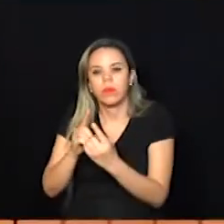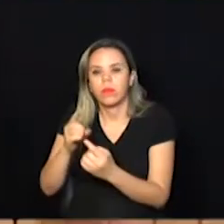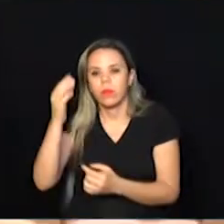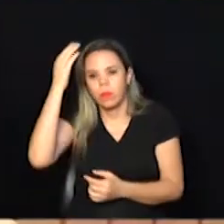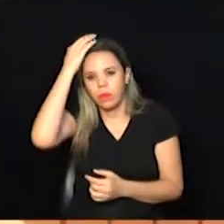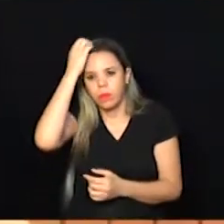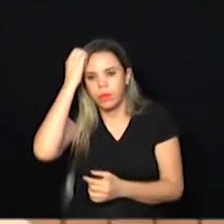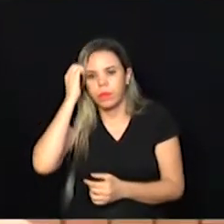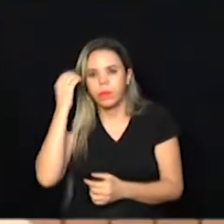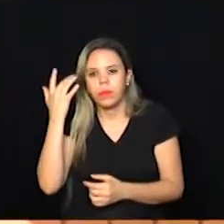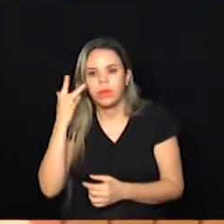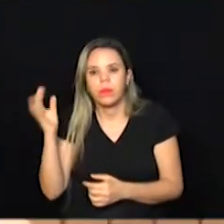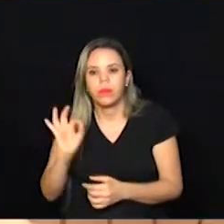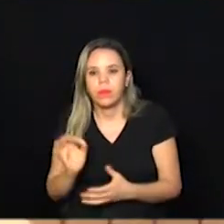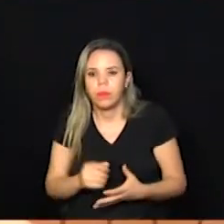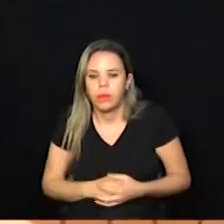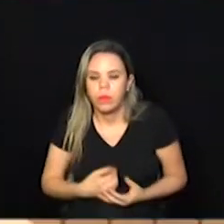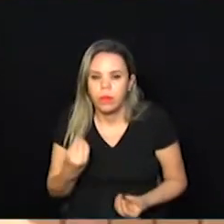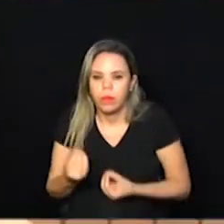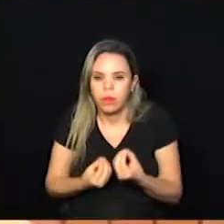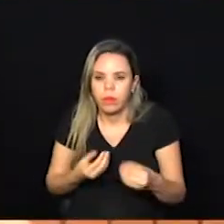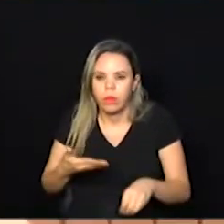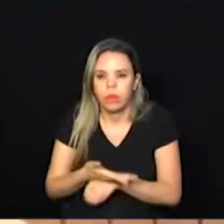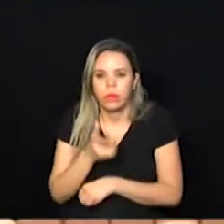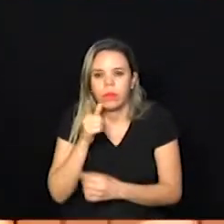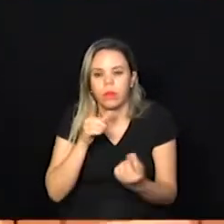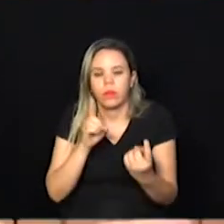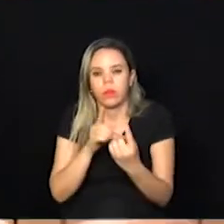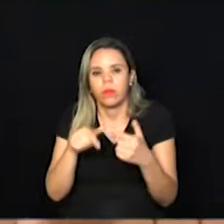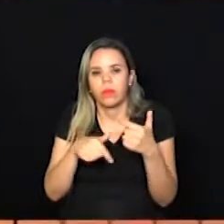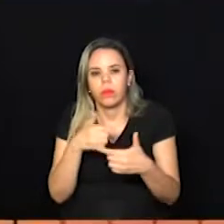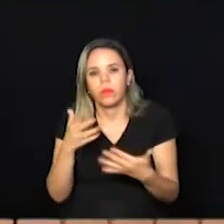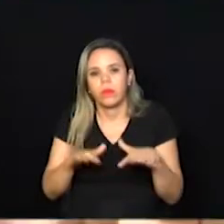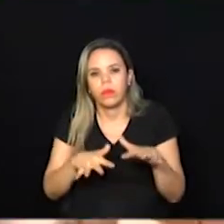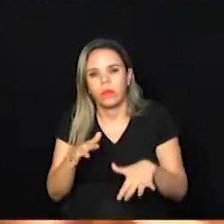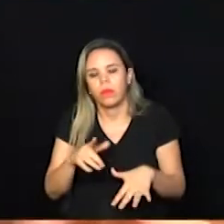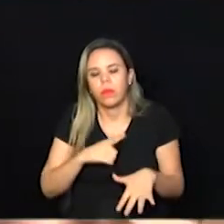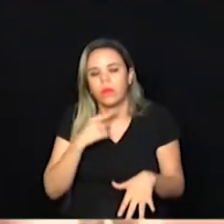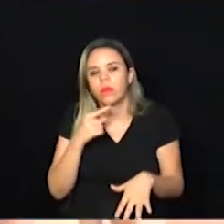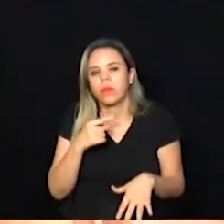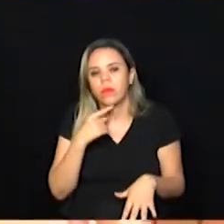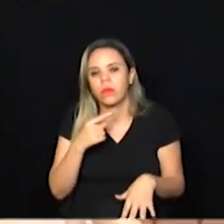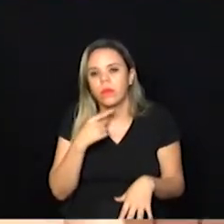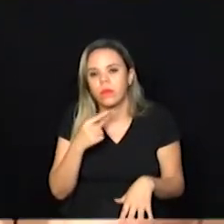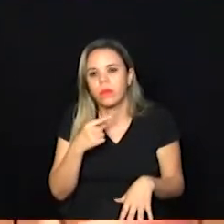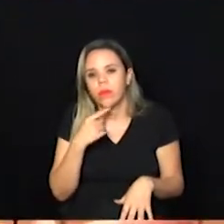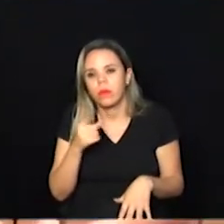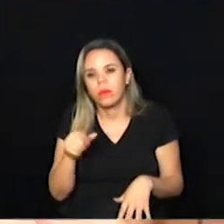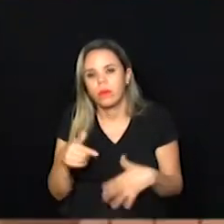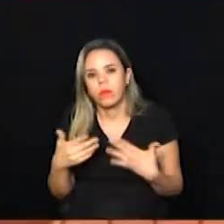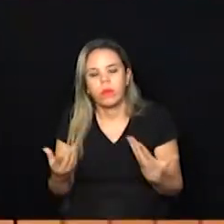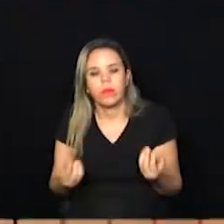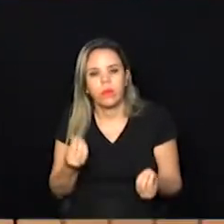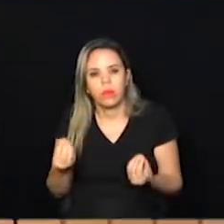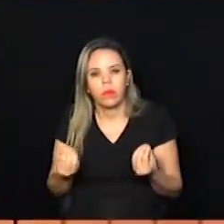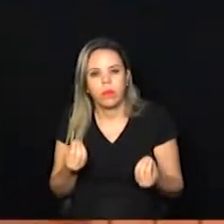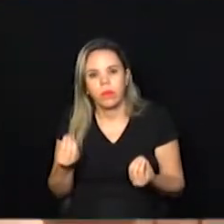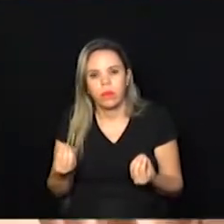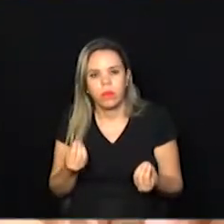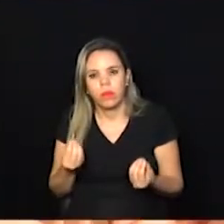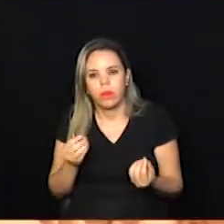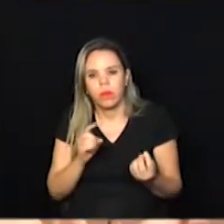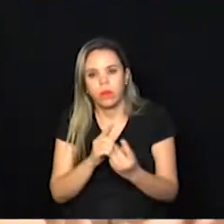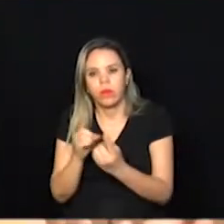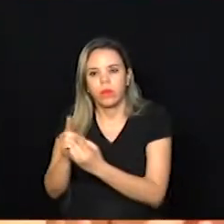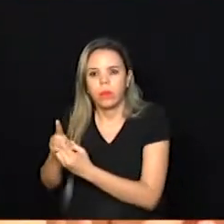não sabem como acessar o serviço, ou muitas vezes têm dúvidas né, de como que o